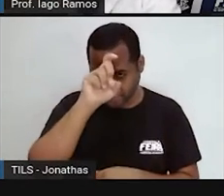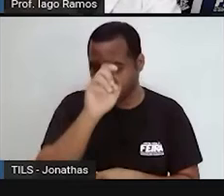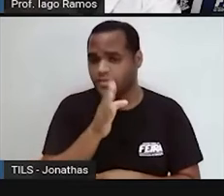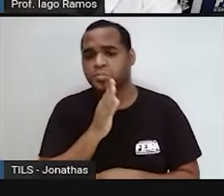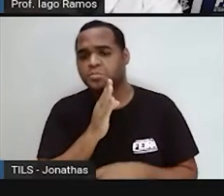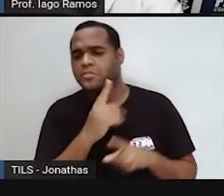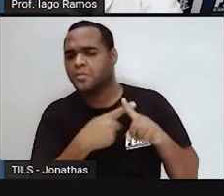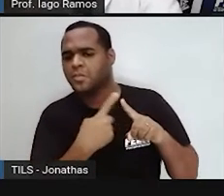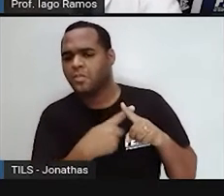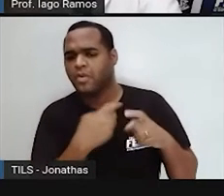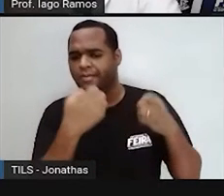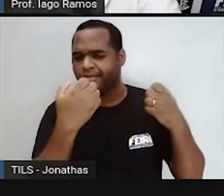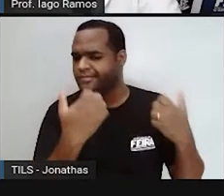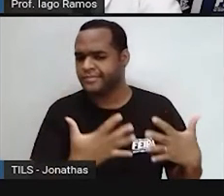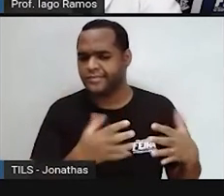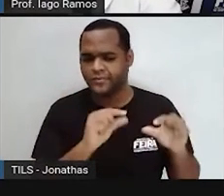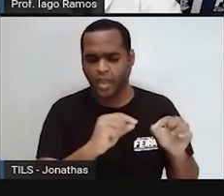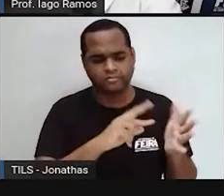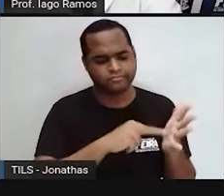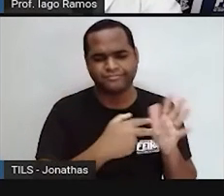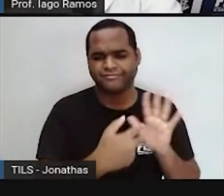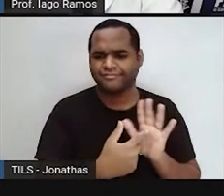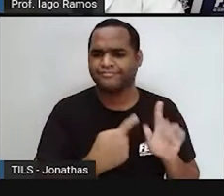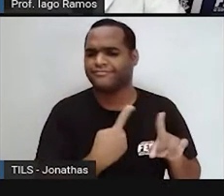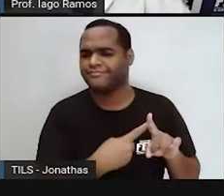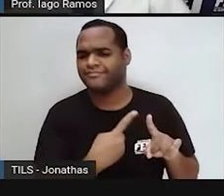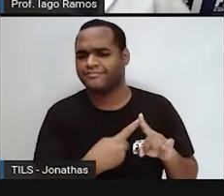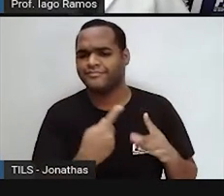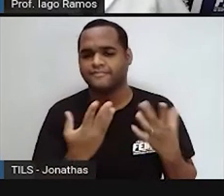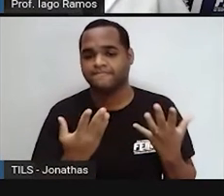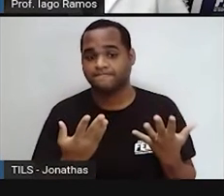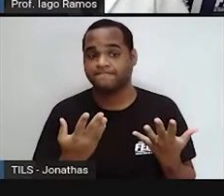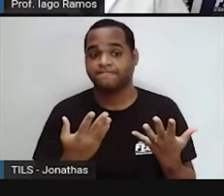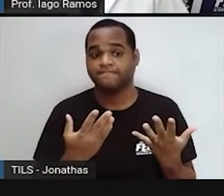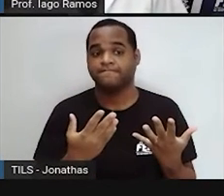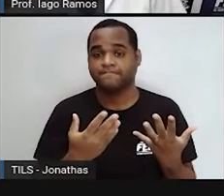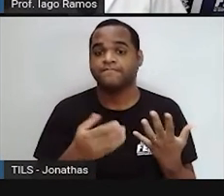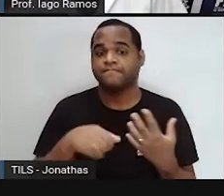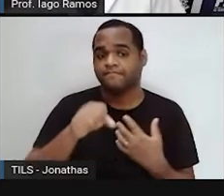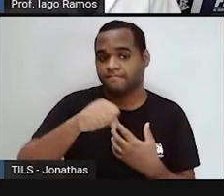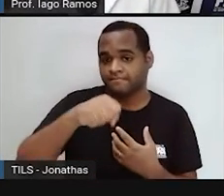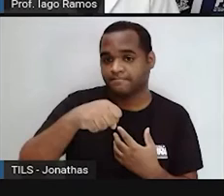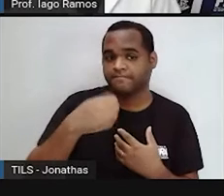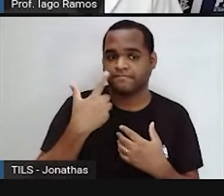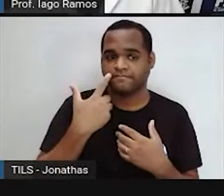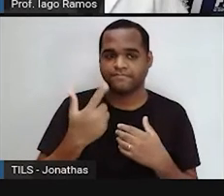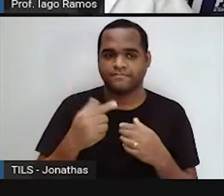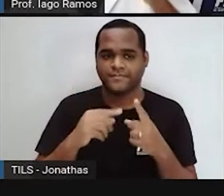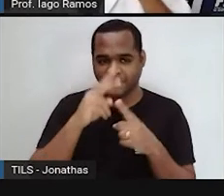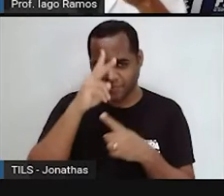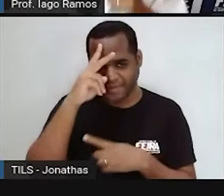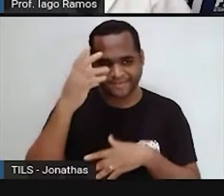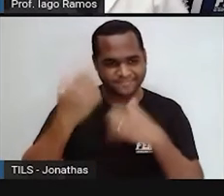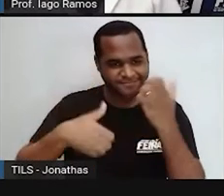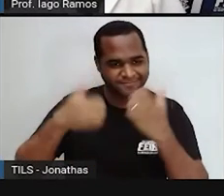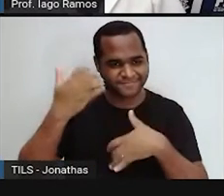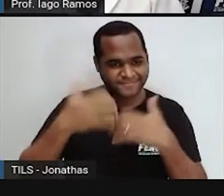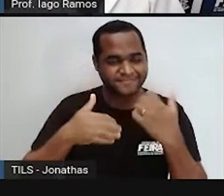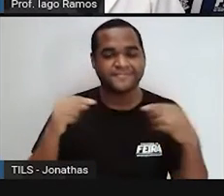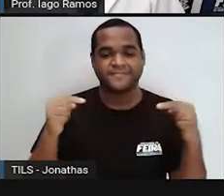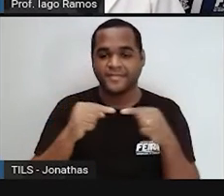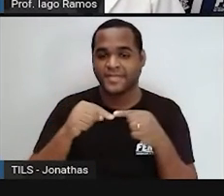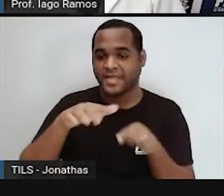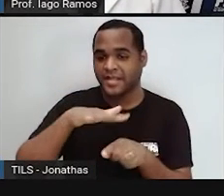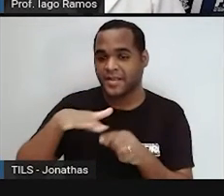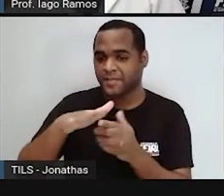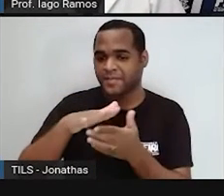sabia Por que que elas têm esse formato Pois é né Um pouquinho de História na aula de matemática